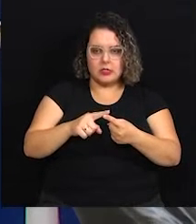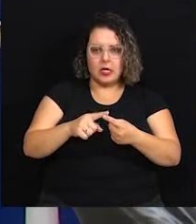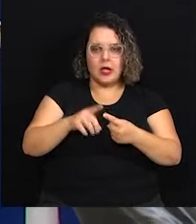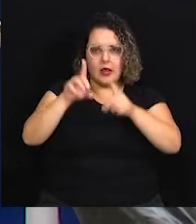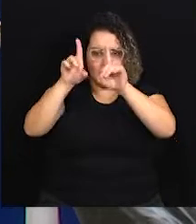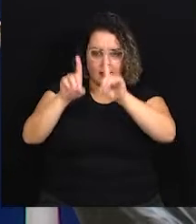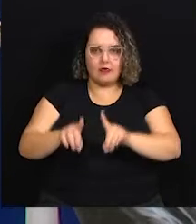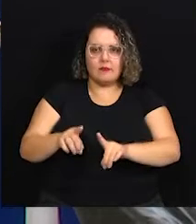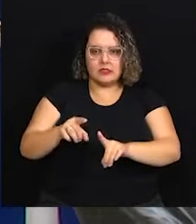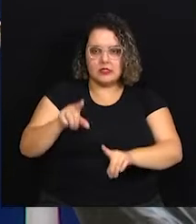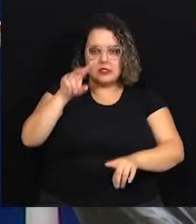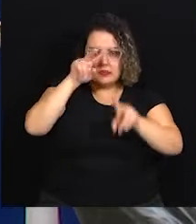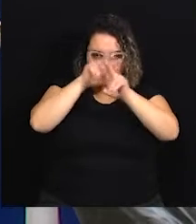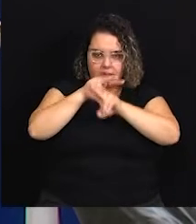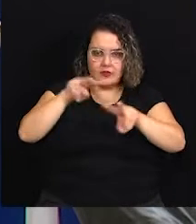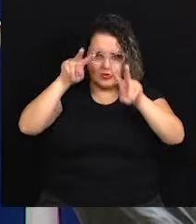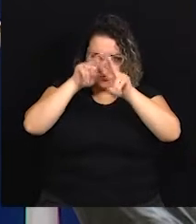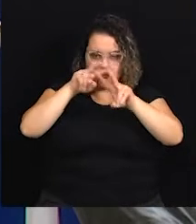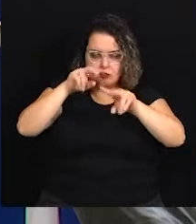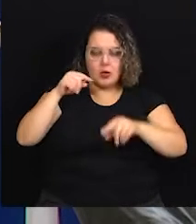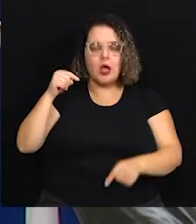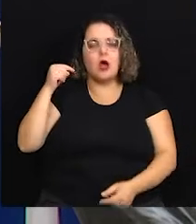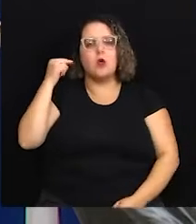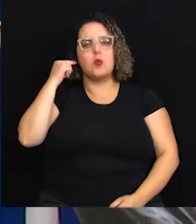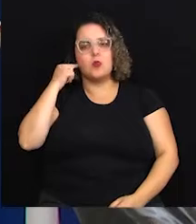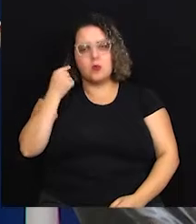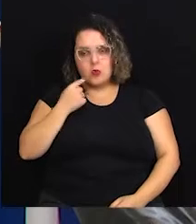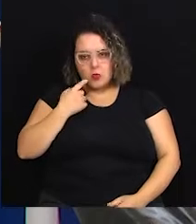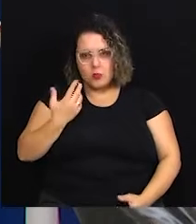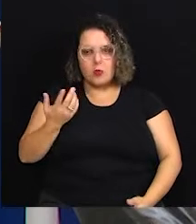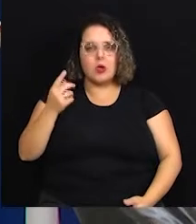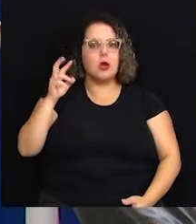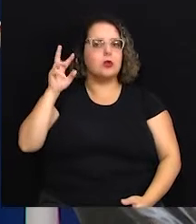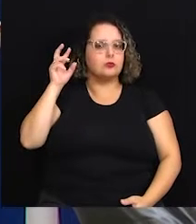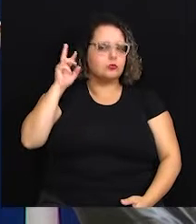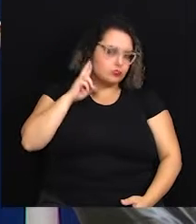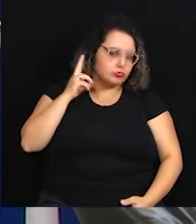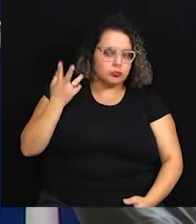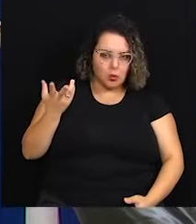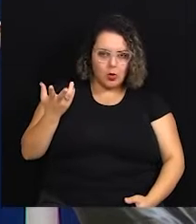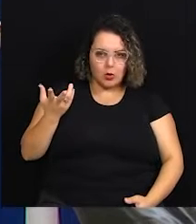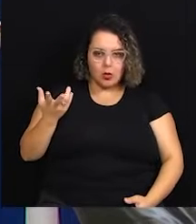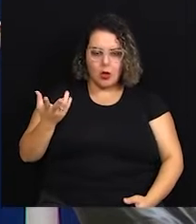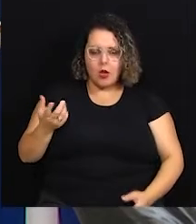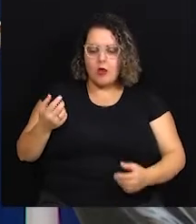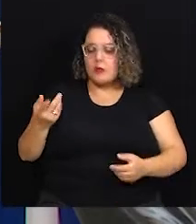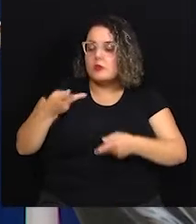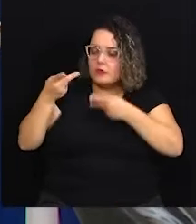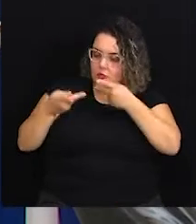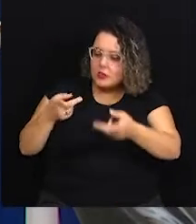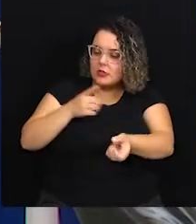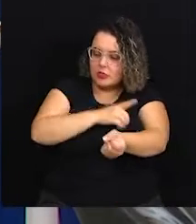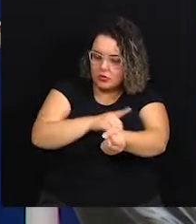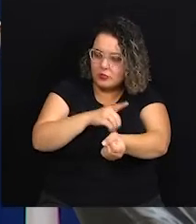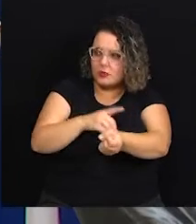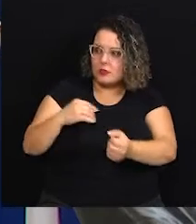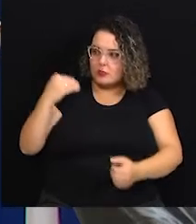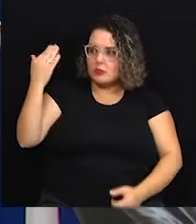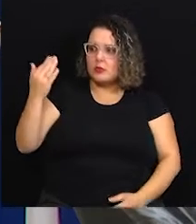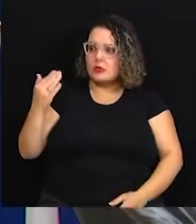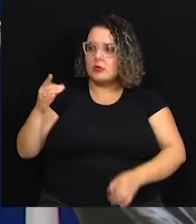um fator muito forte é a diabetes em pessoas adultas. Que pode acontecer de... Eu falo